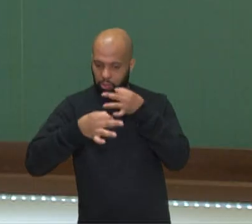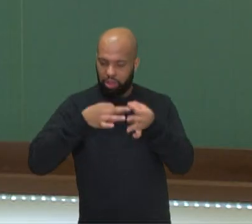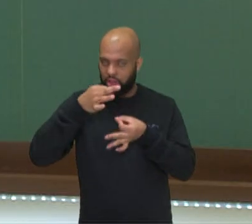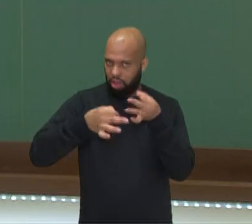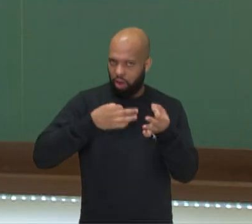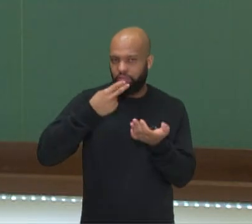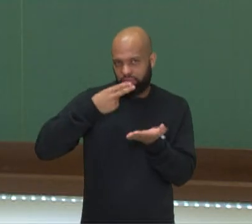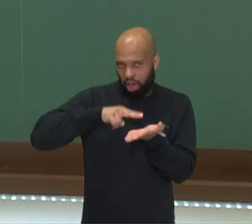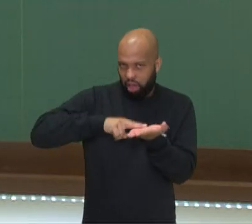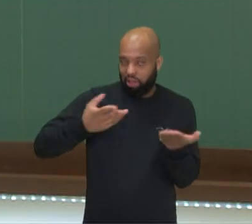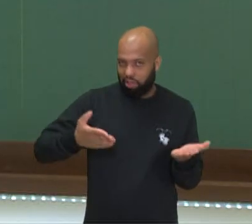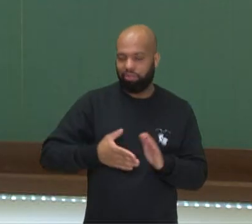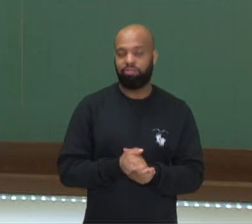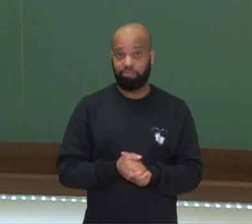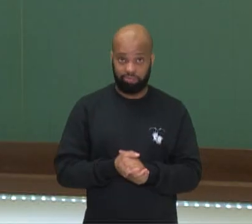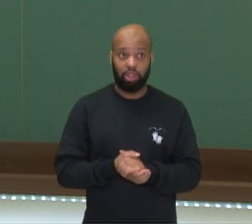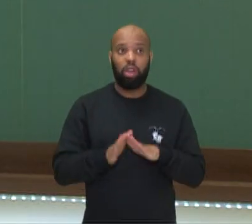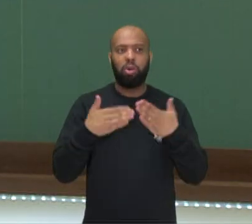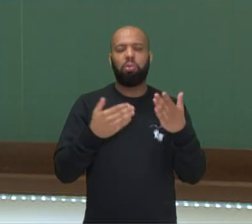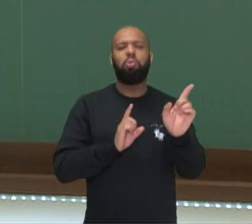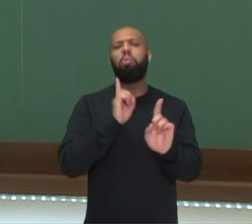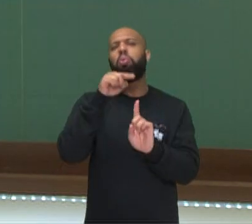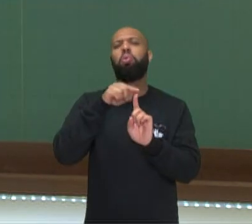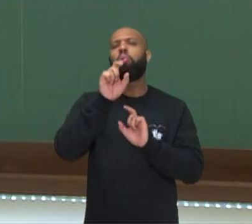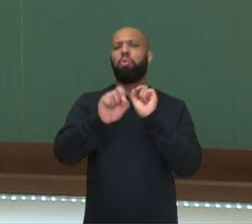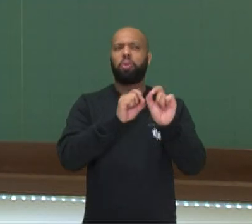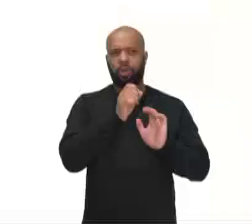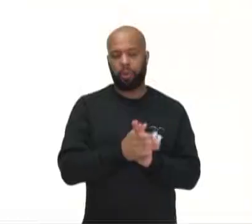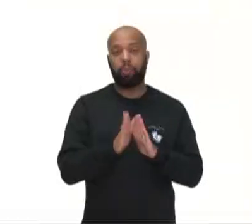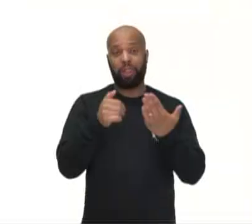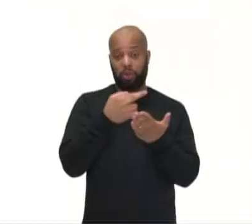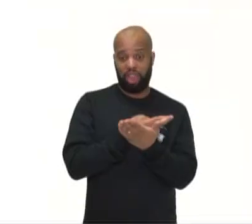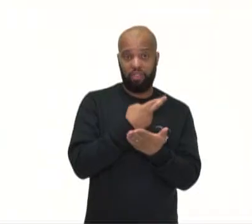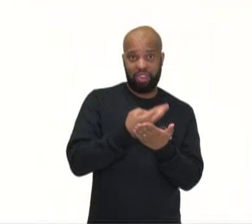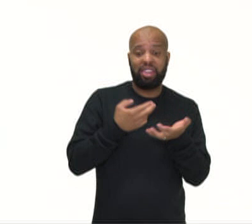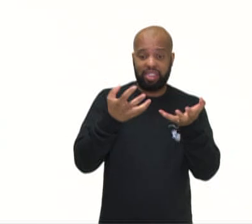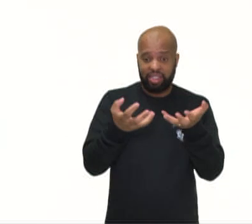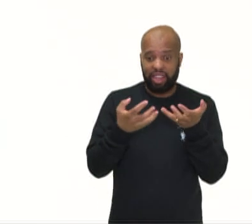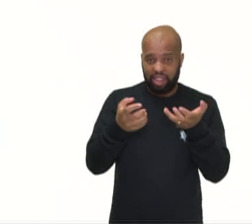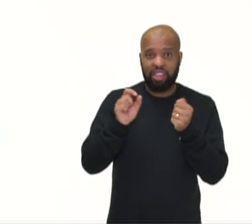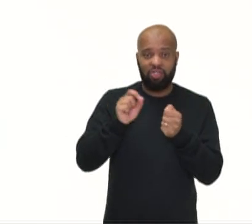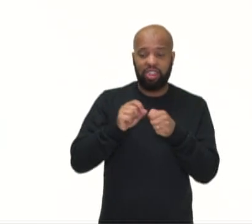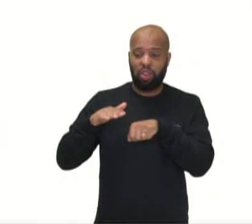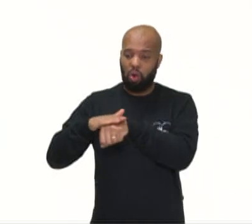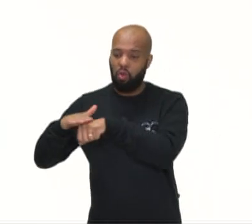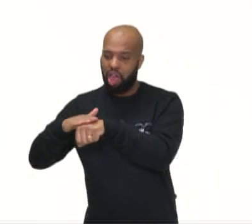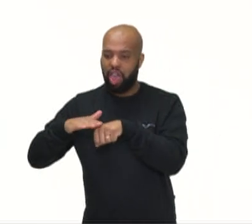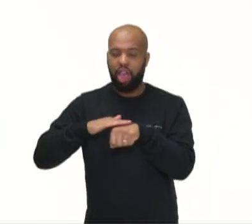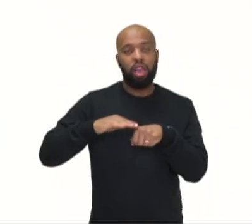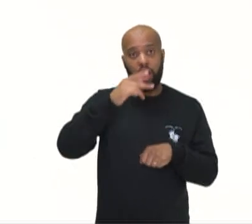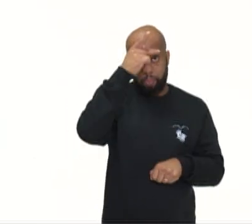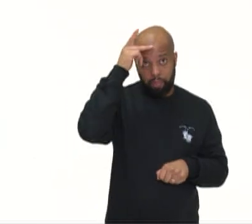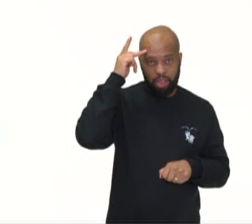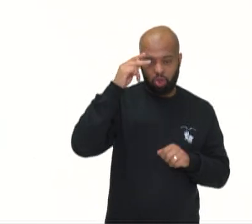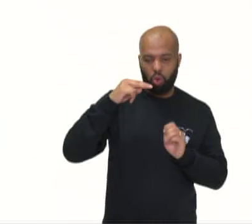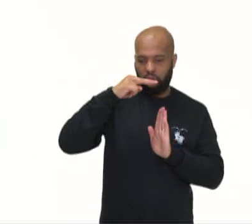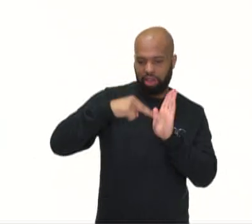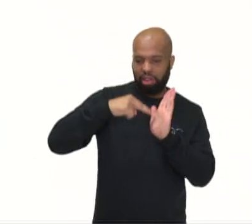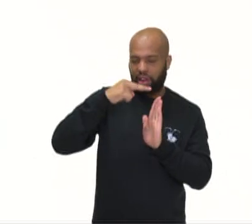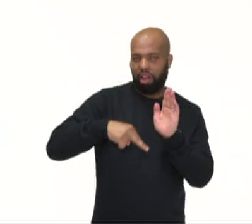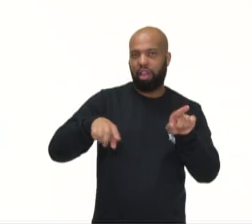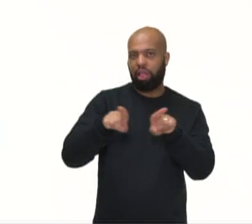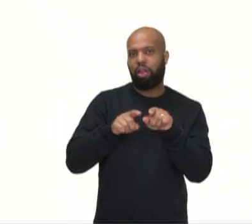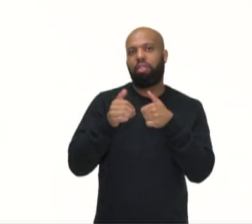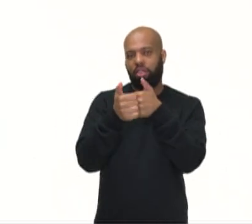Conseguiram identificar? Então, qual foi o objetivo? Estabelecer um diálogo com o público a qual destina